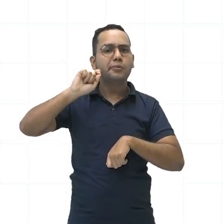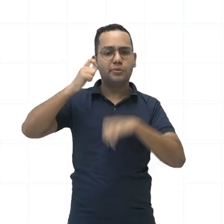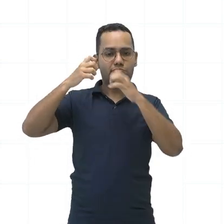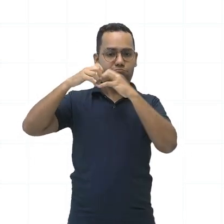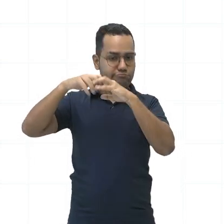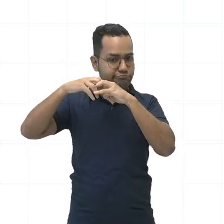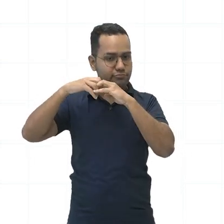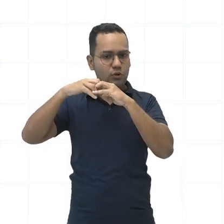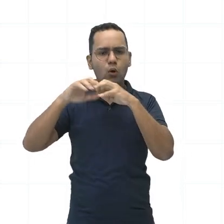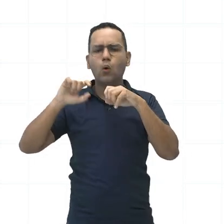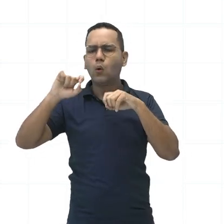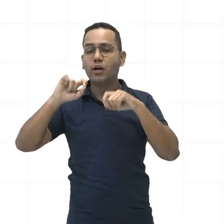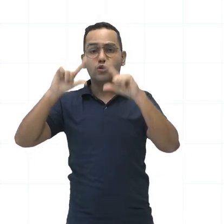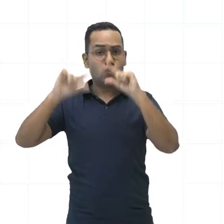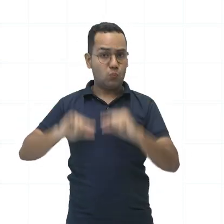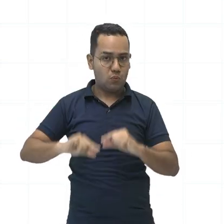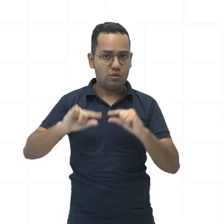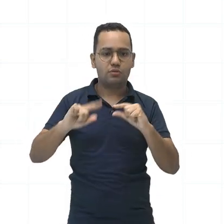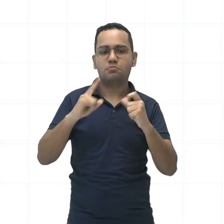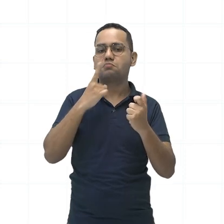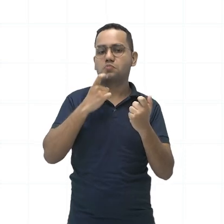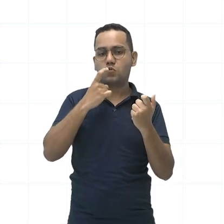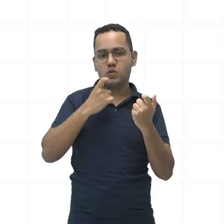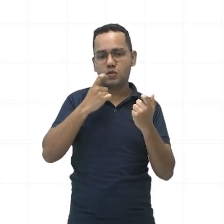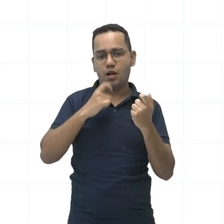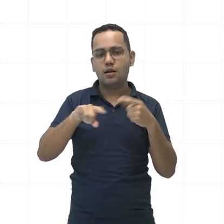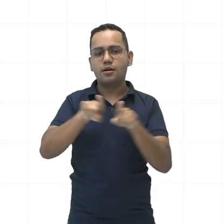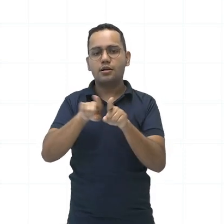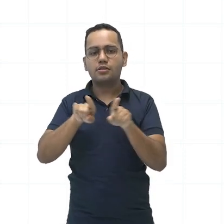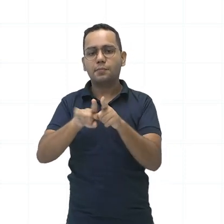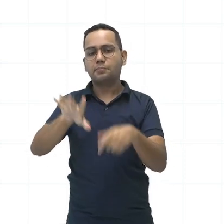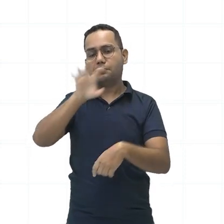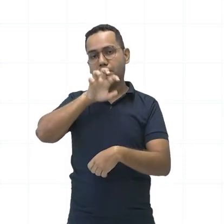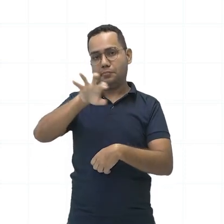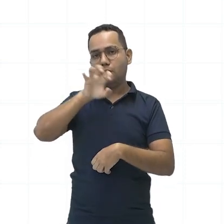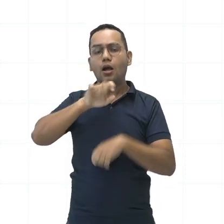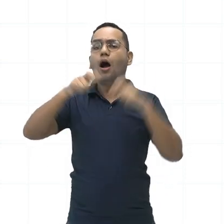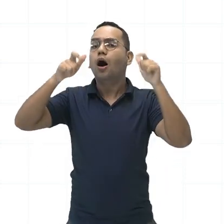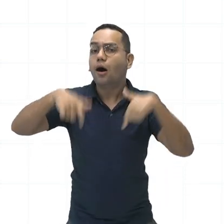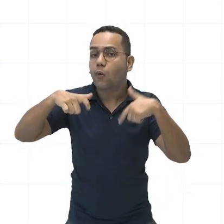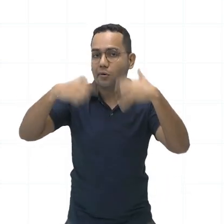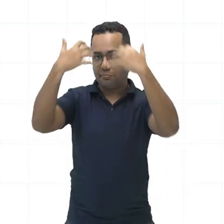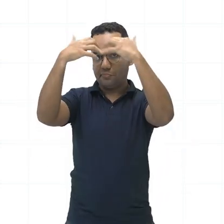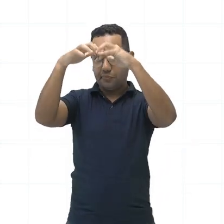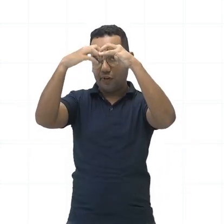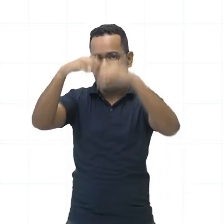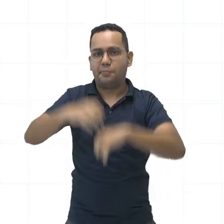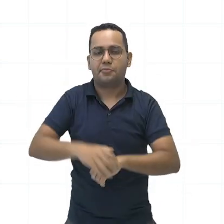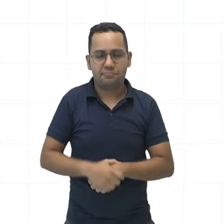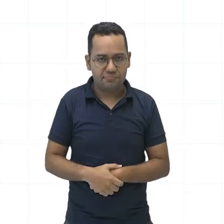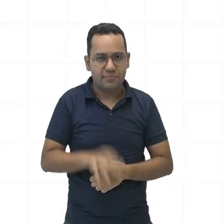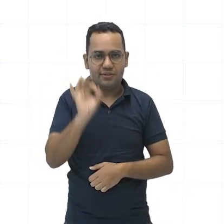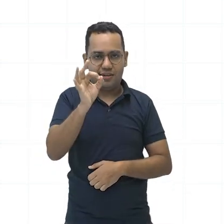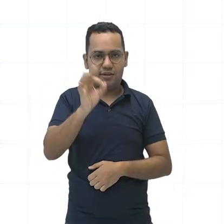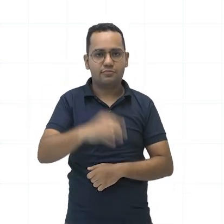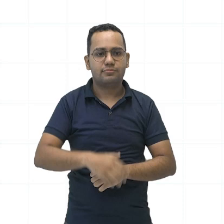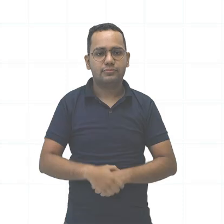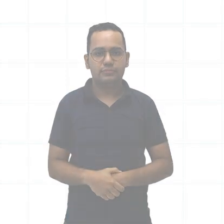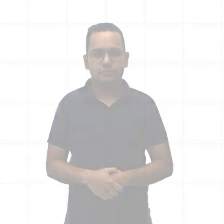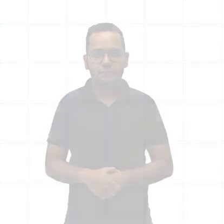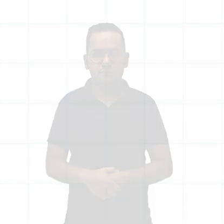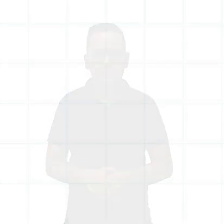consciência devido à diminuição de sangue e oxigênio no cérebro. E isso tem